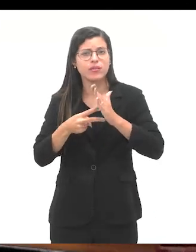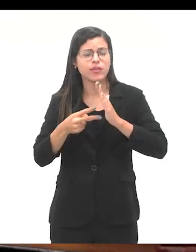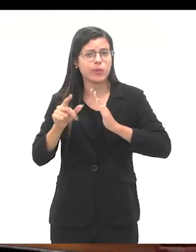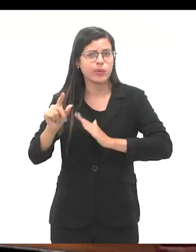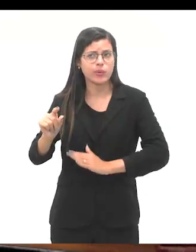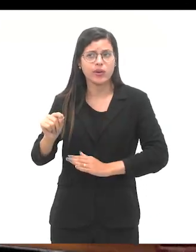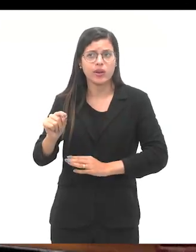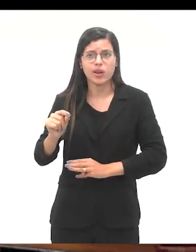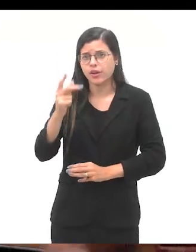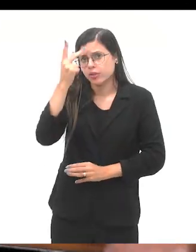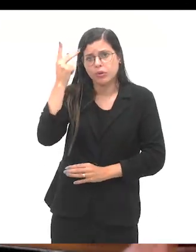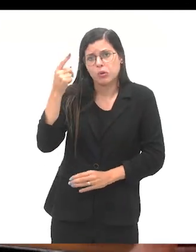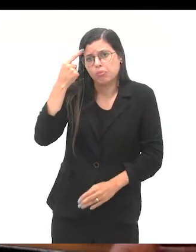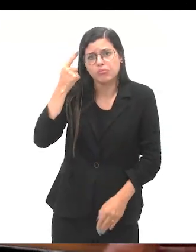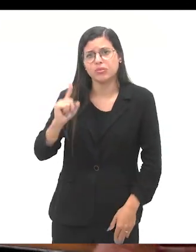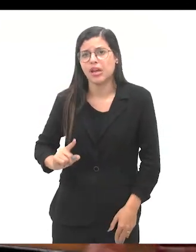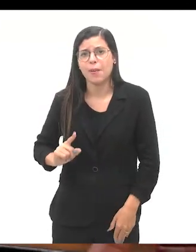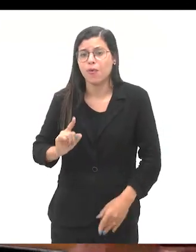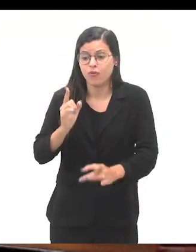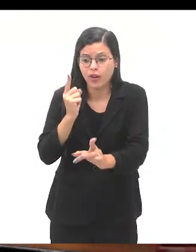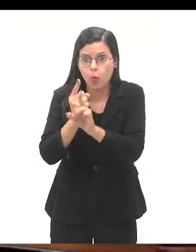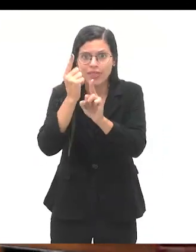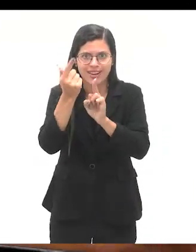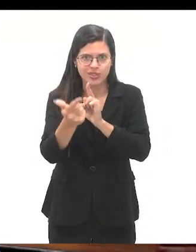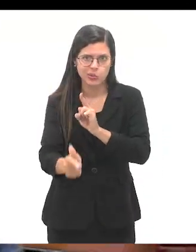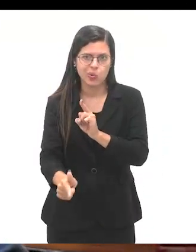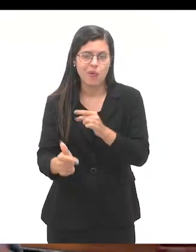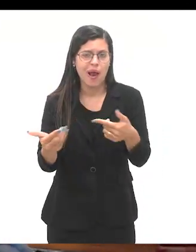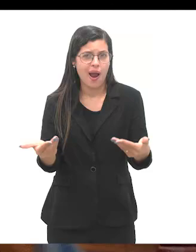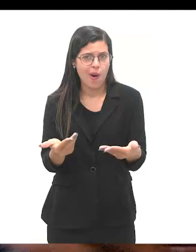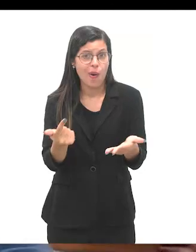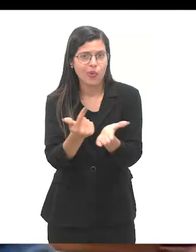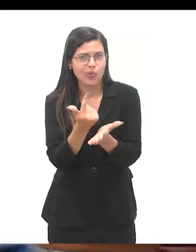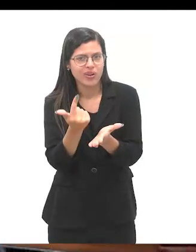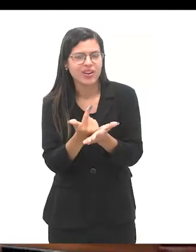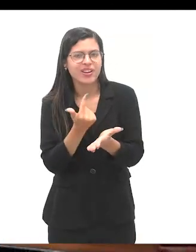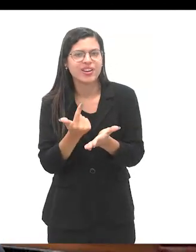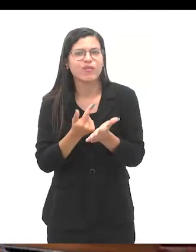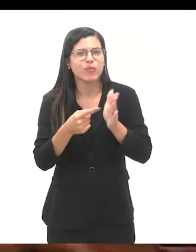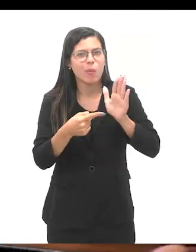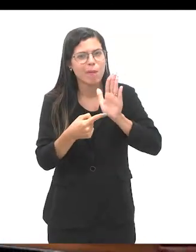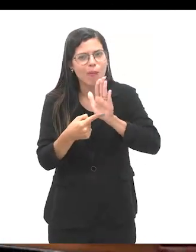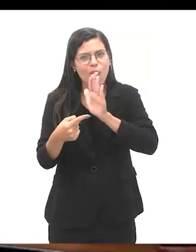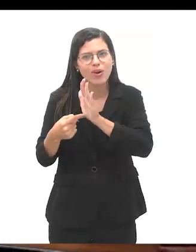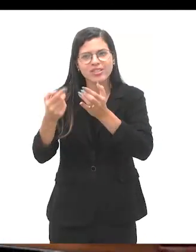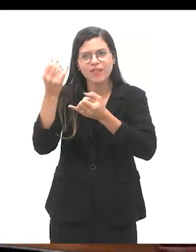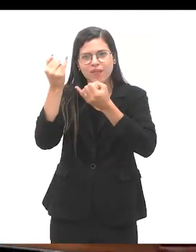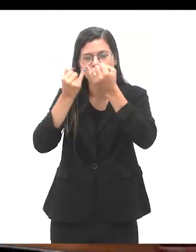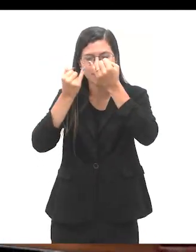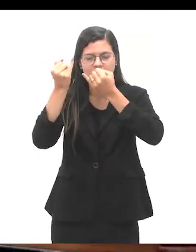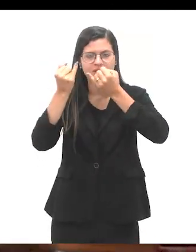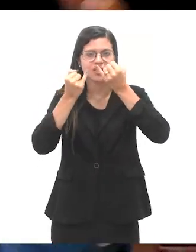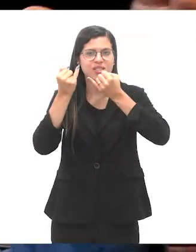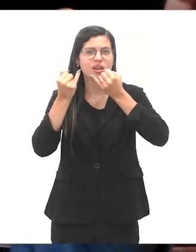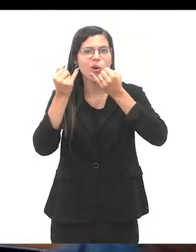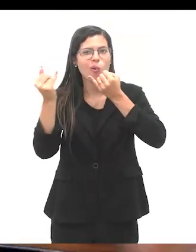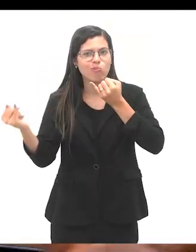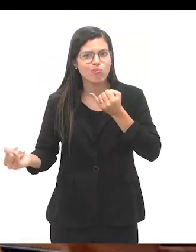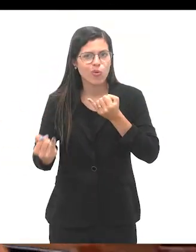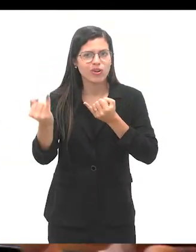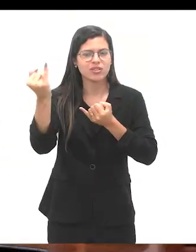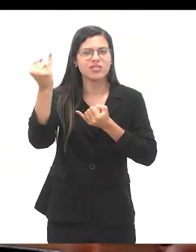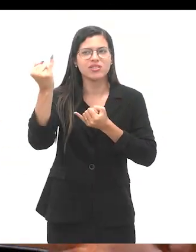dizer, ninguém sabe quando vai aparecer outro, porque agora o livro, né, ele traz uma busca de informação